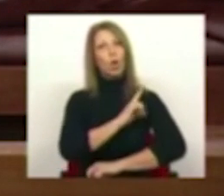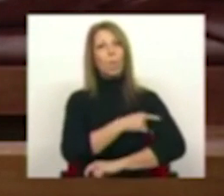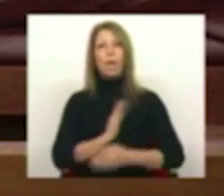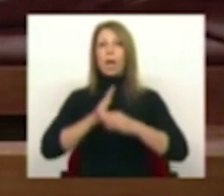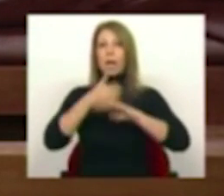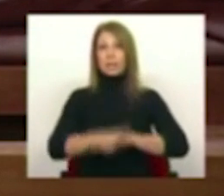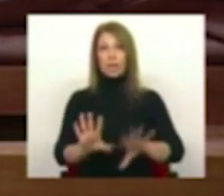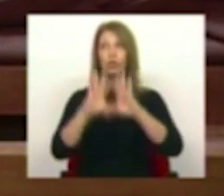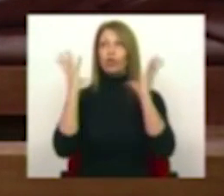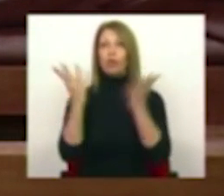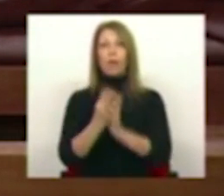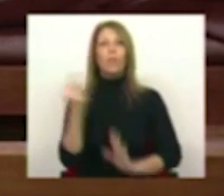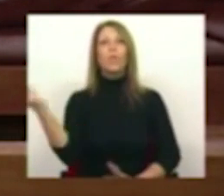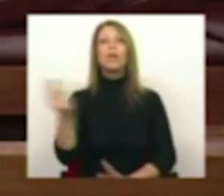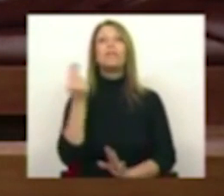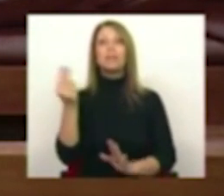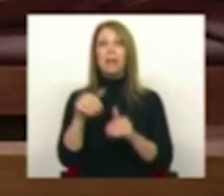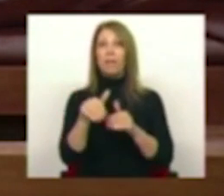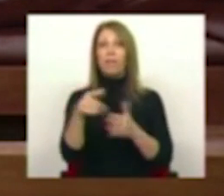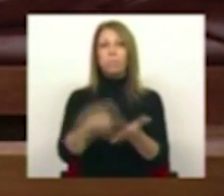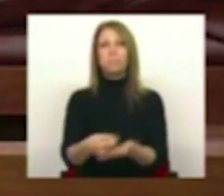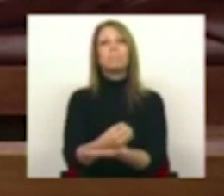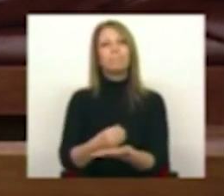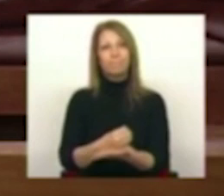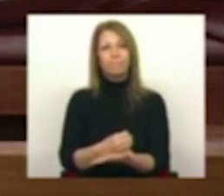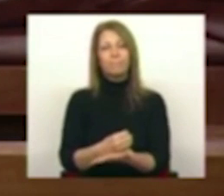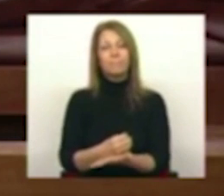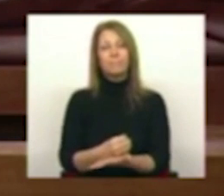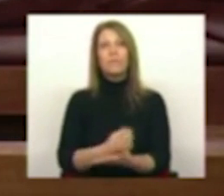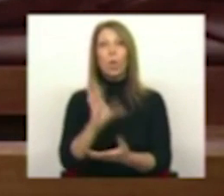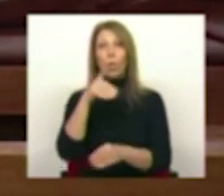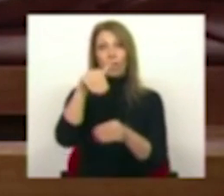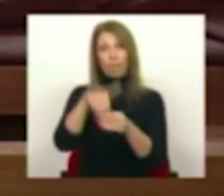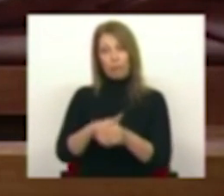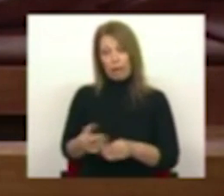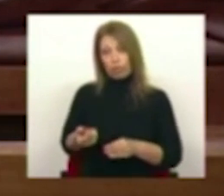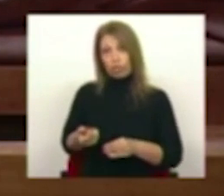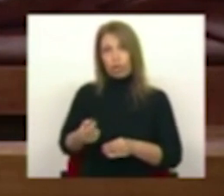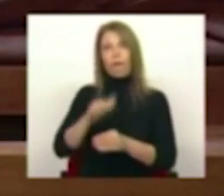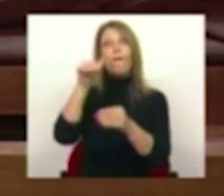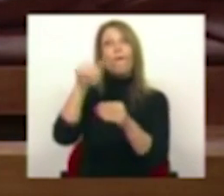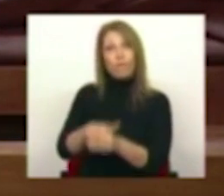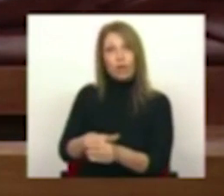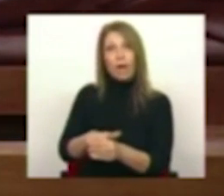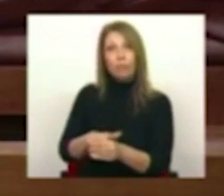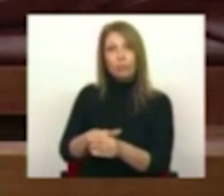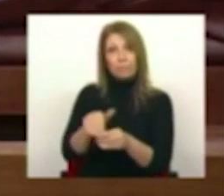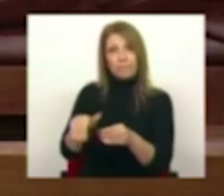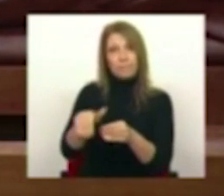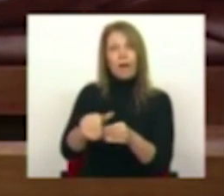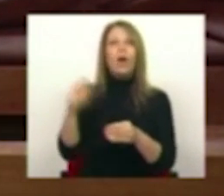e tendencialmente gratuito. Quando votarmos daqui a instantes este Orçamento de